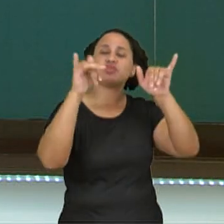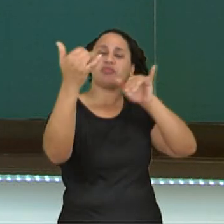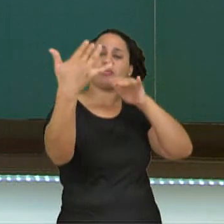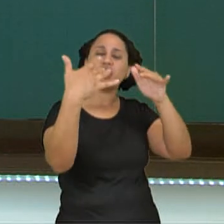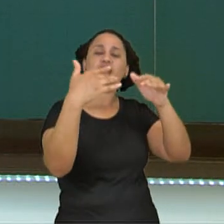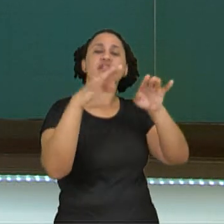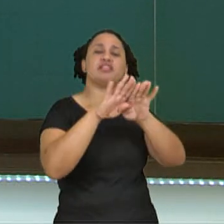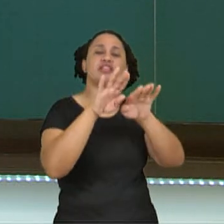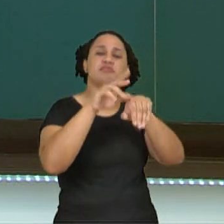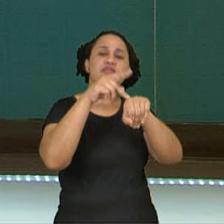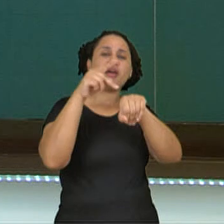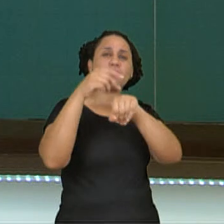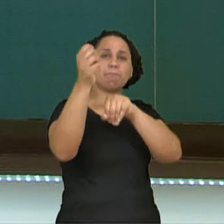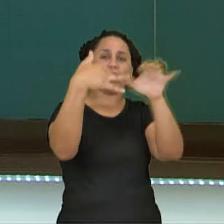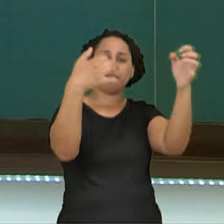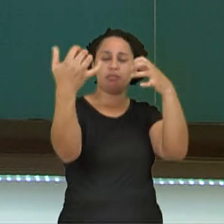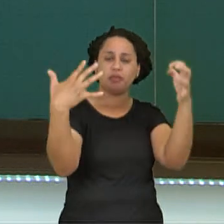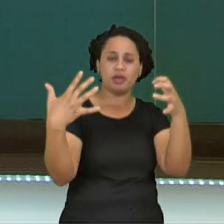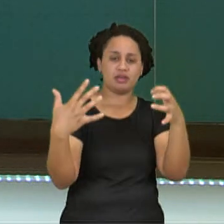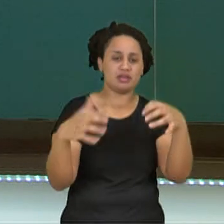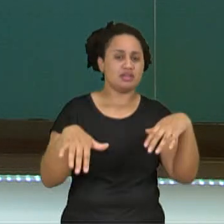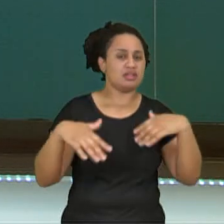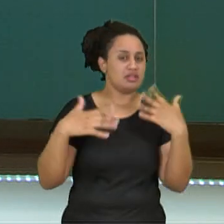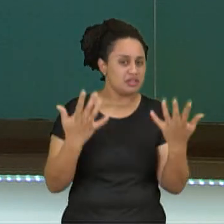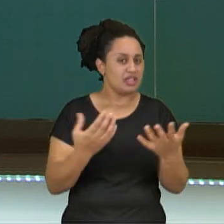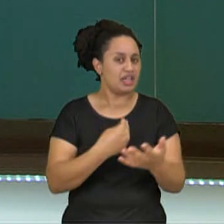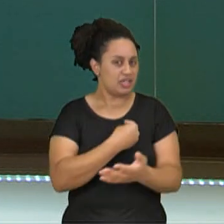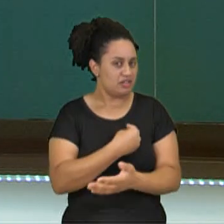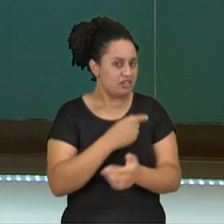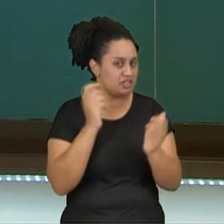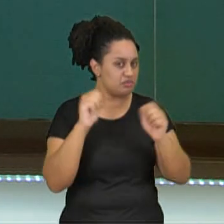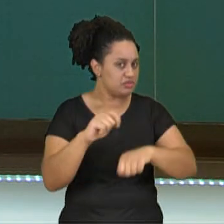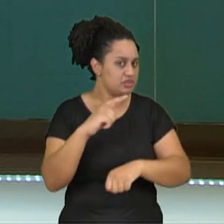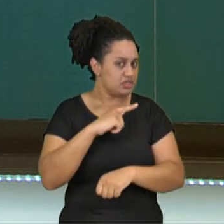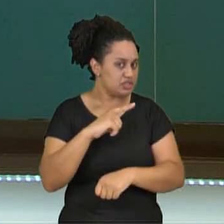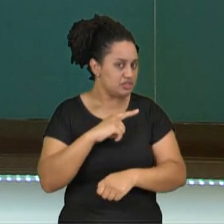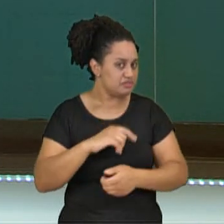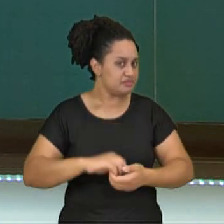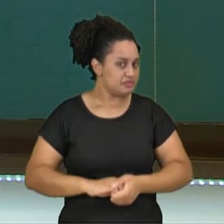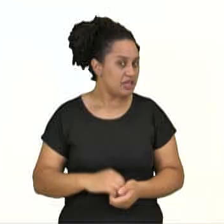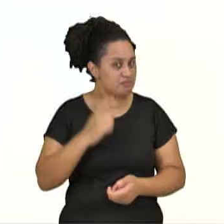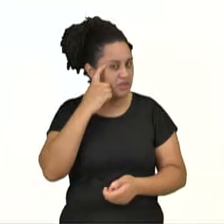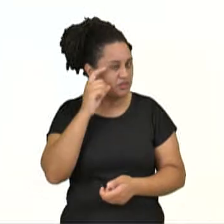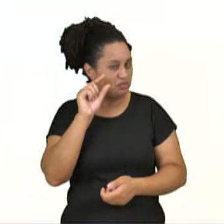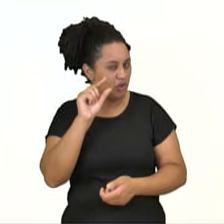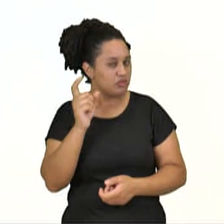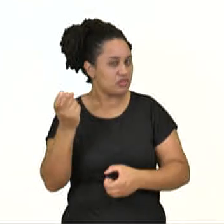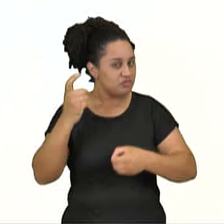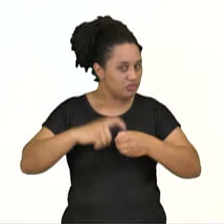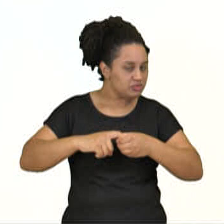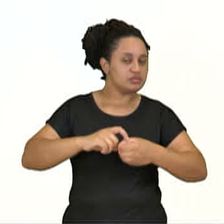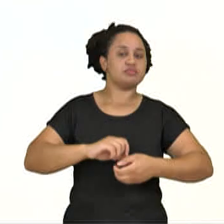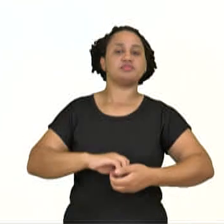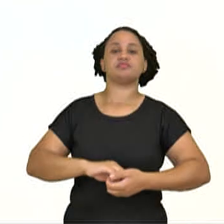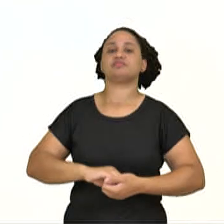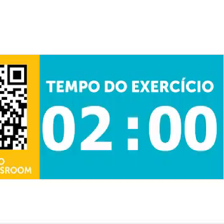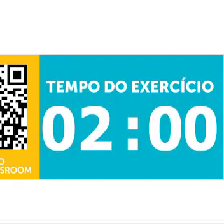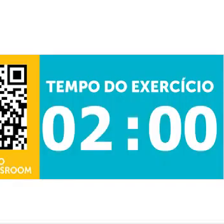meteoritos caindo. Será que a vida poderia se estabelecer? Pense um pouquinho e eu já retorno.